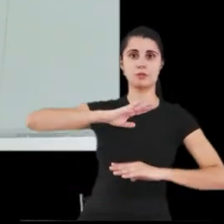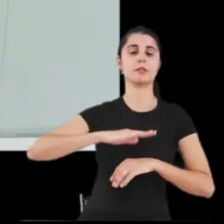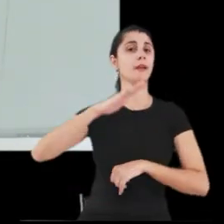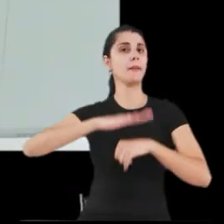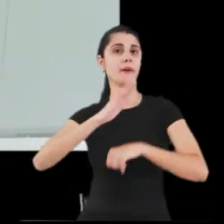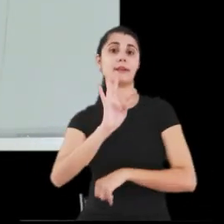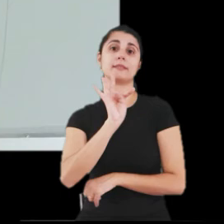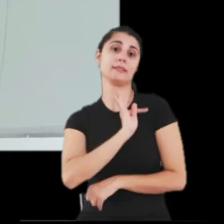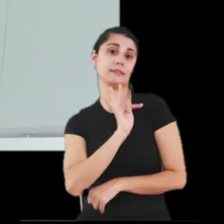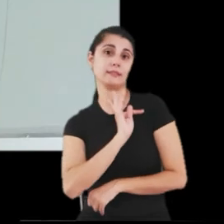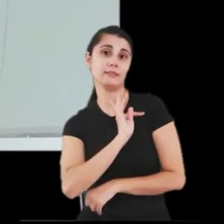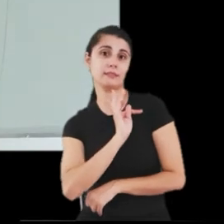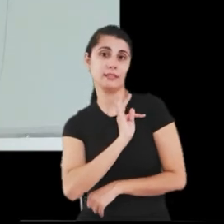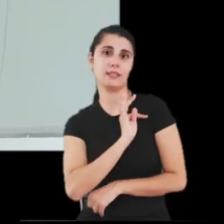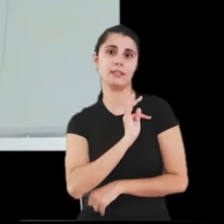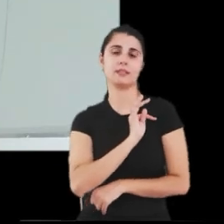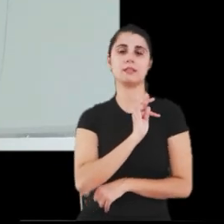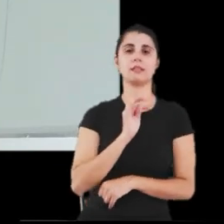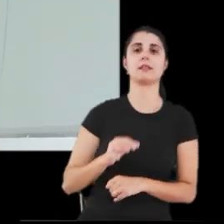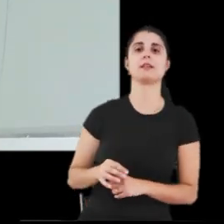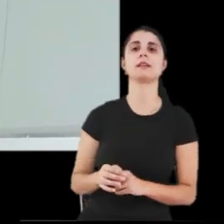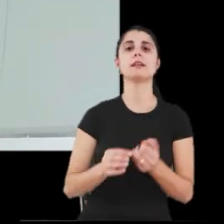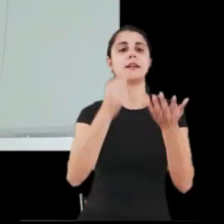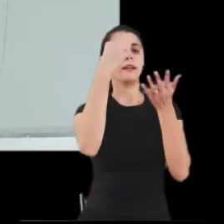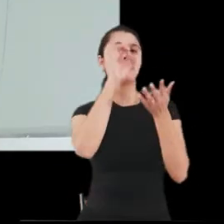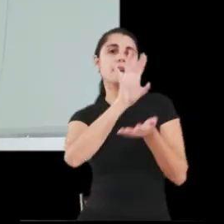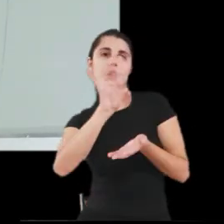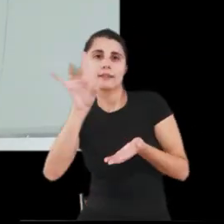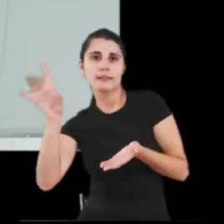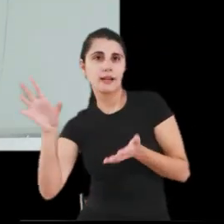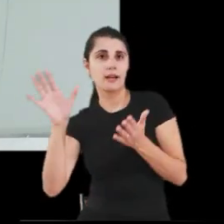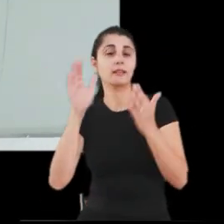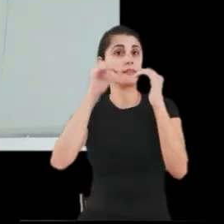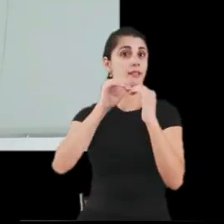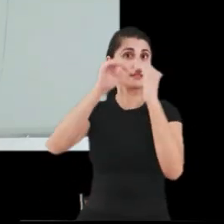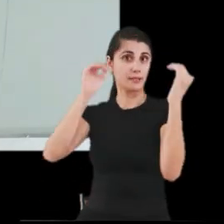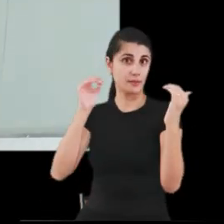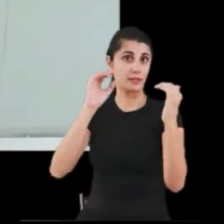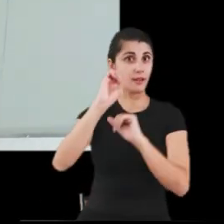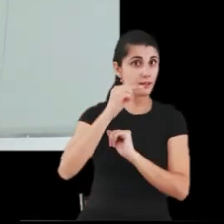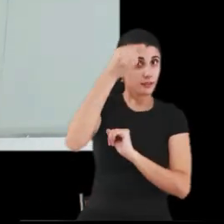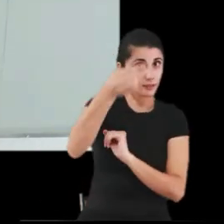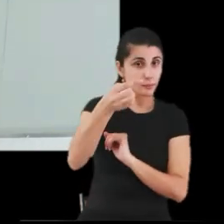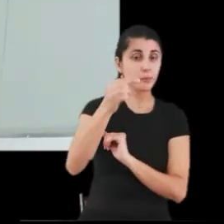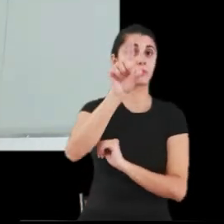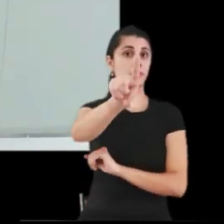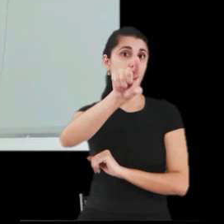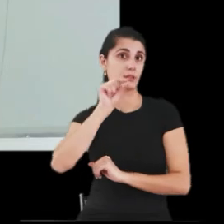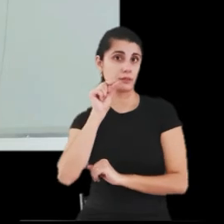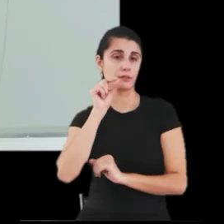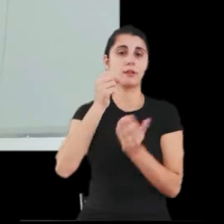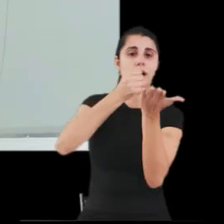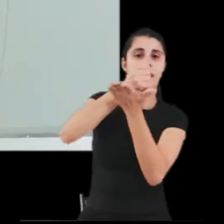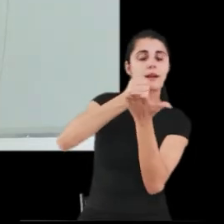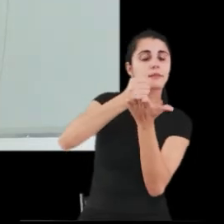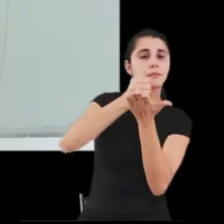é mais técnica. Você vai decompor cada número separadamente, depois vai escolher as